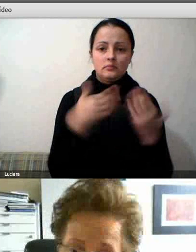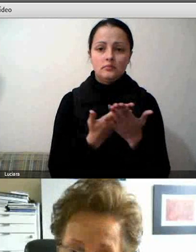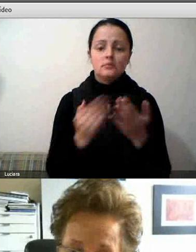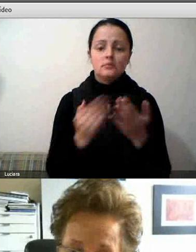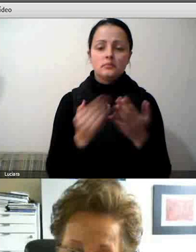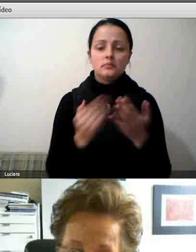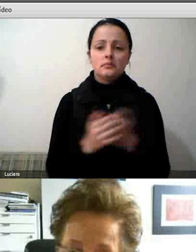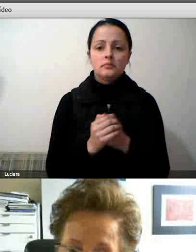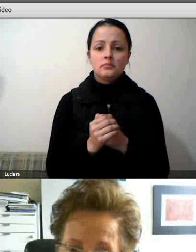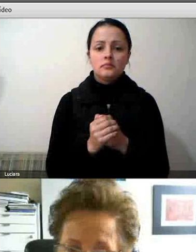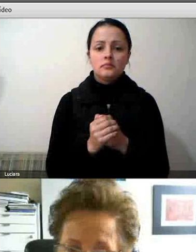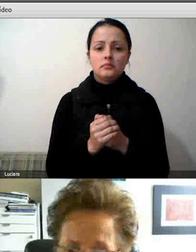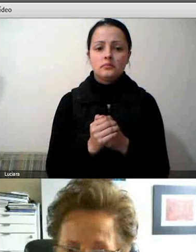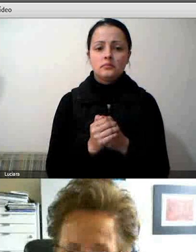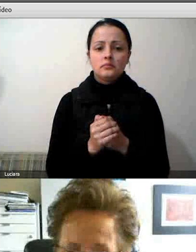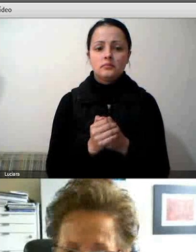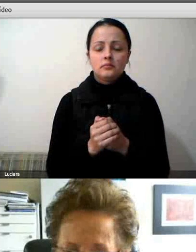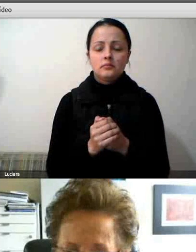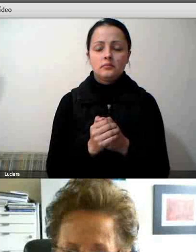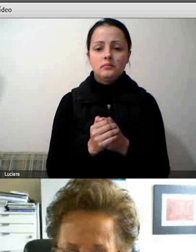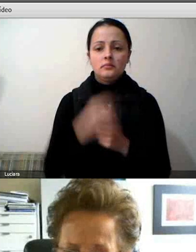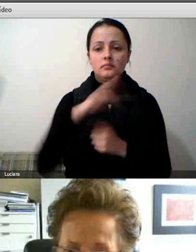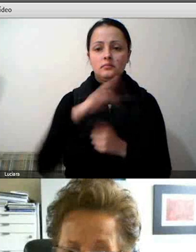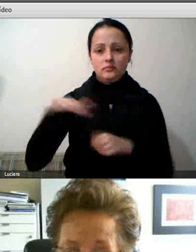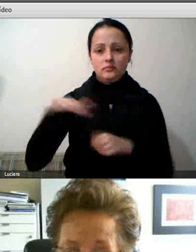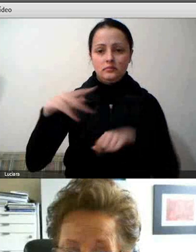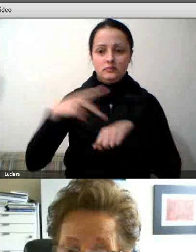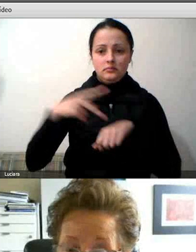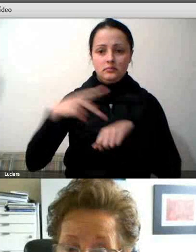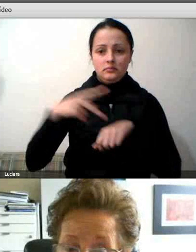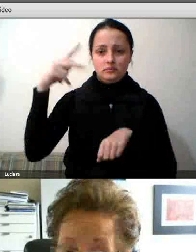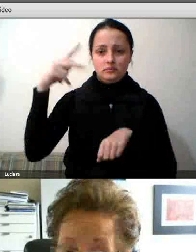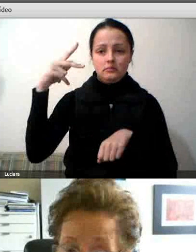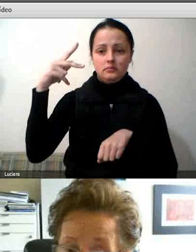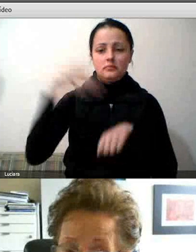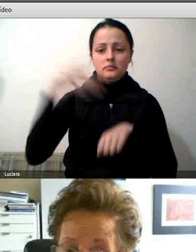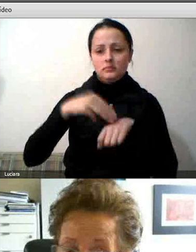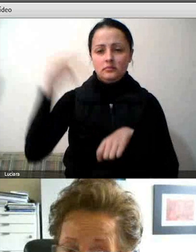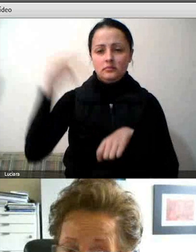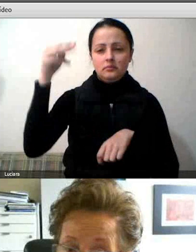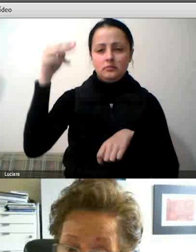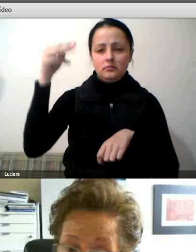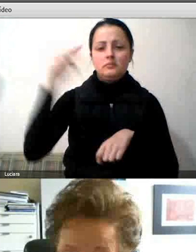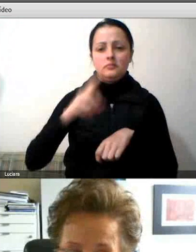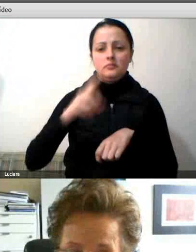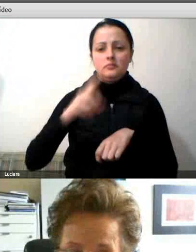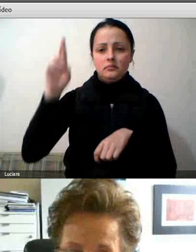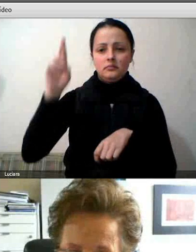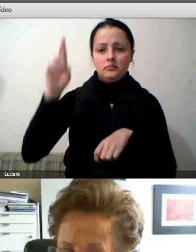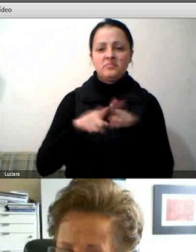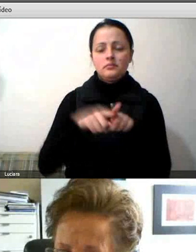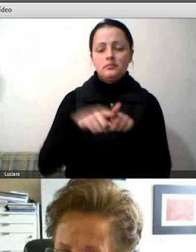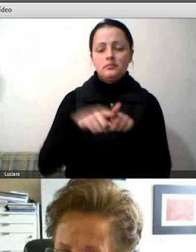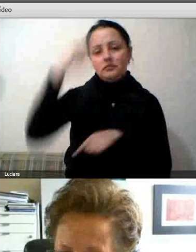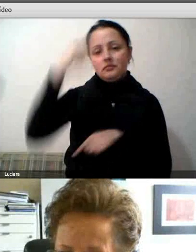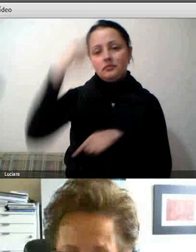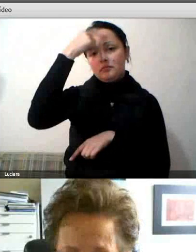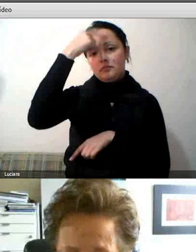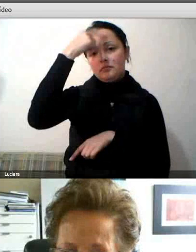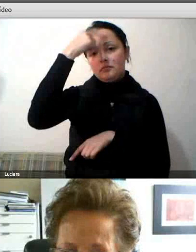pesquisa. Então, nós vamos ter propostas de pesquisa e vamos trabalhar. Os nossos alunos de